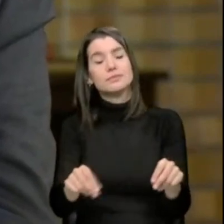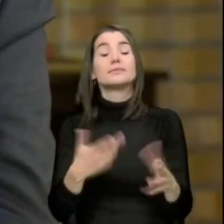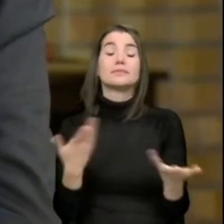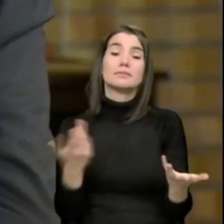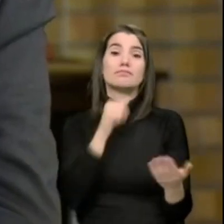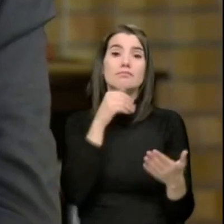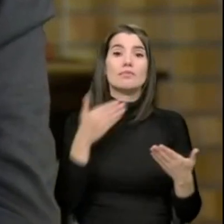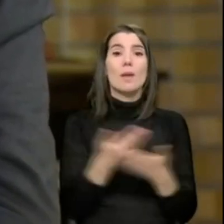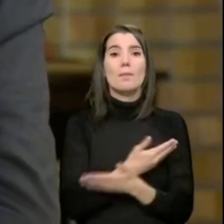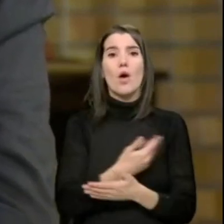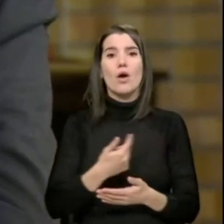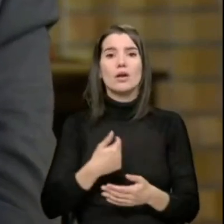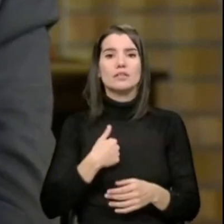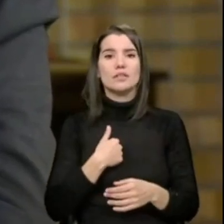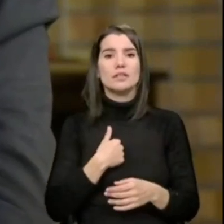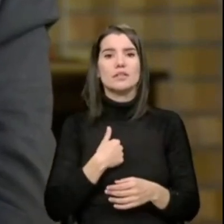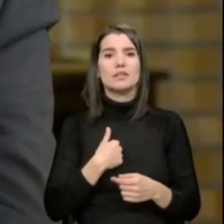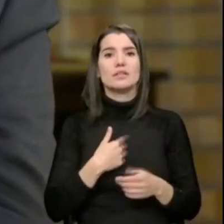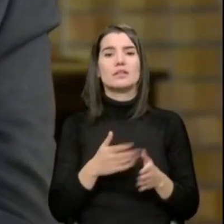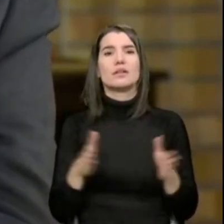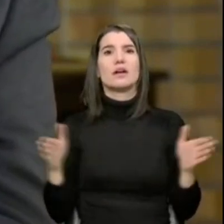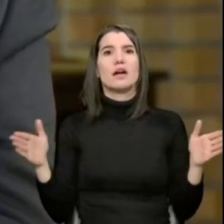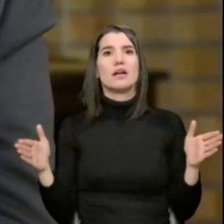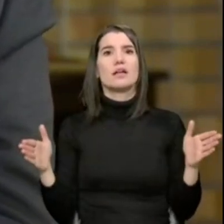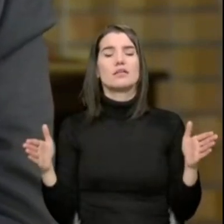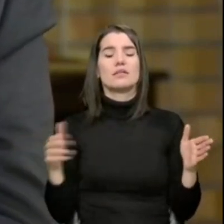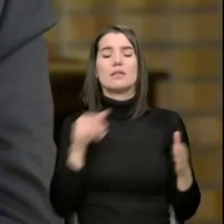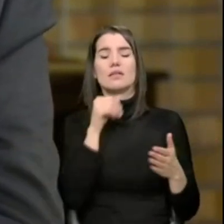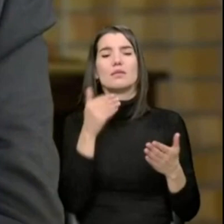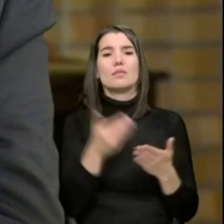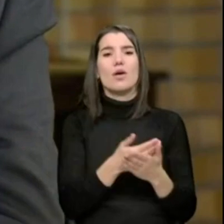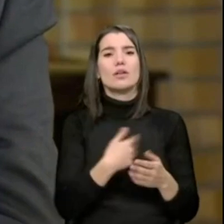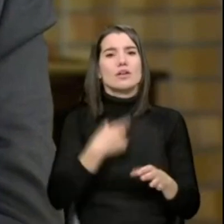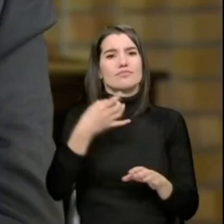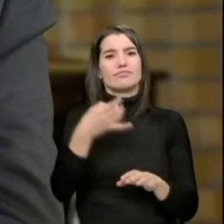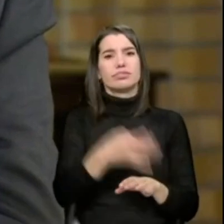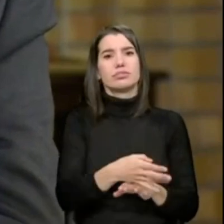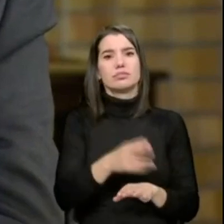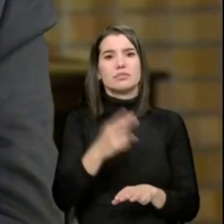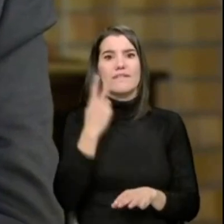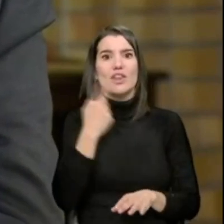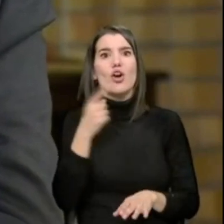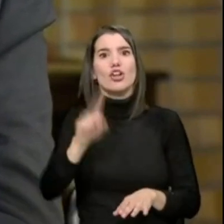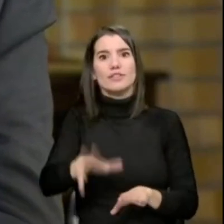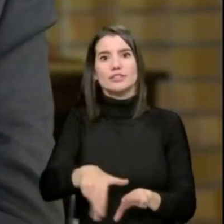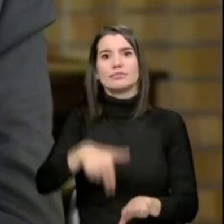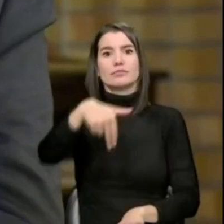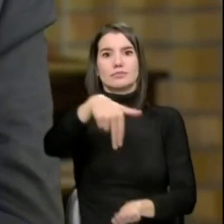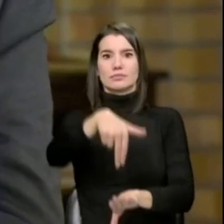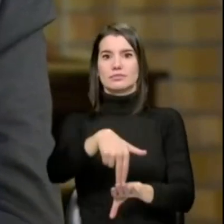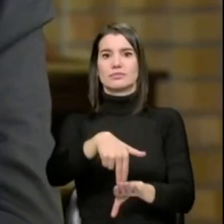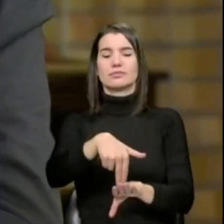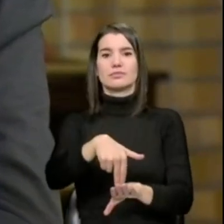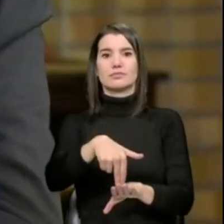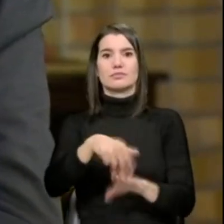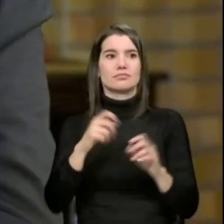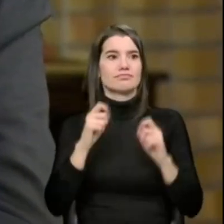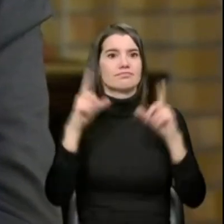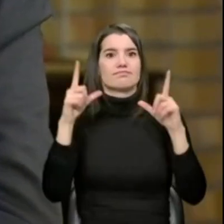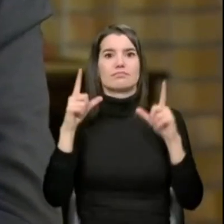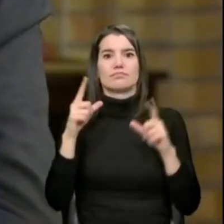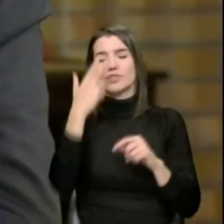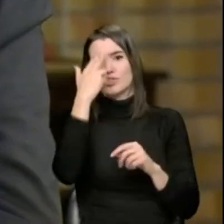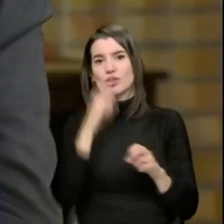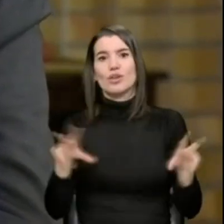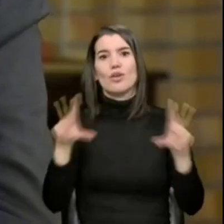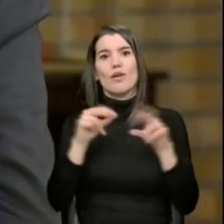morte, e a ressurreição de Jesus abre, de facto, um horizonte totalmente novo na história, e é essa experiência que nós